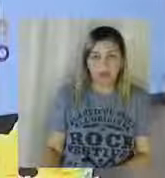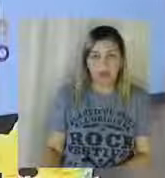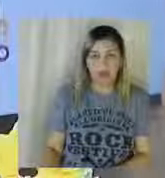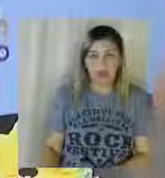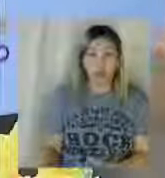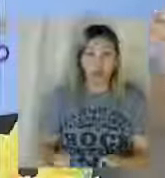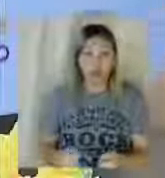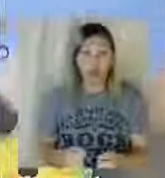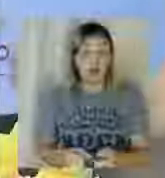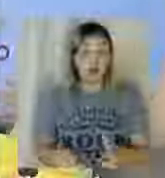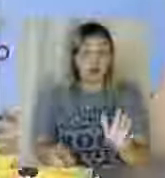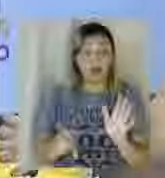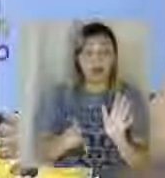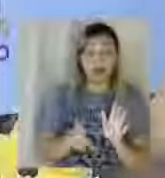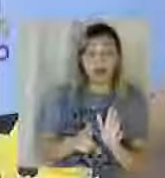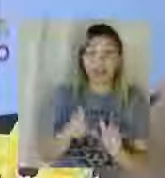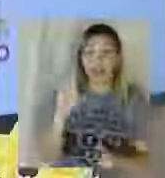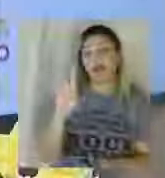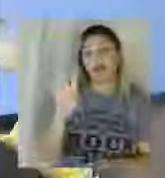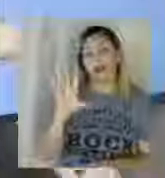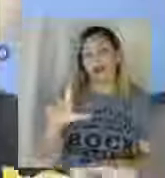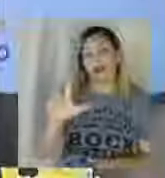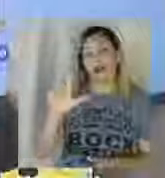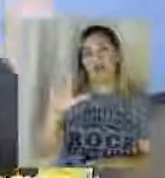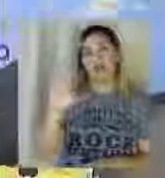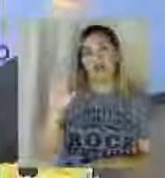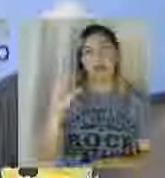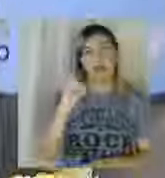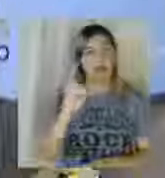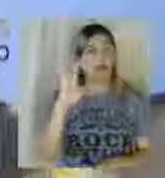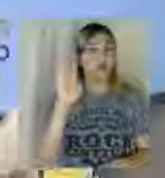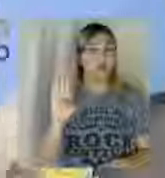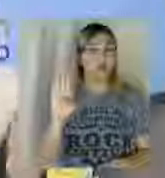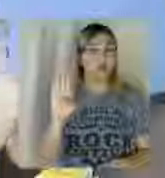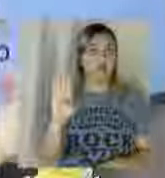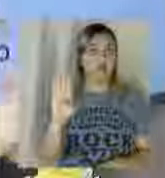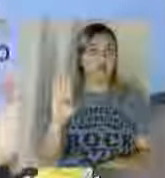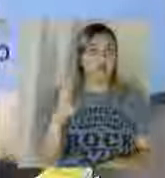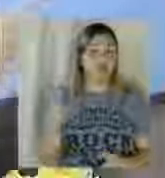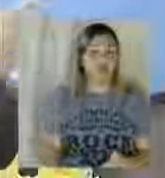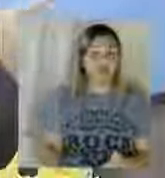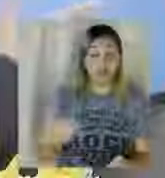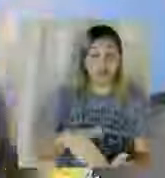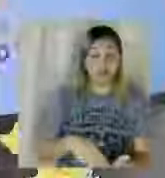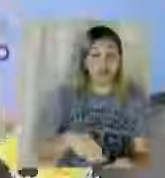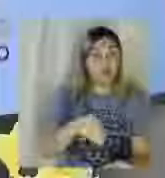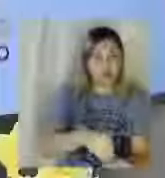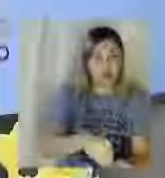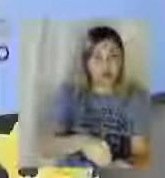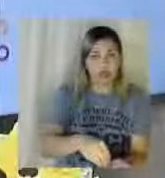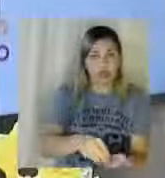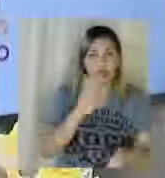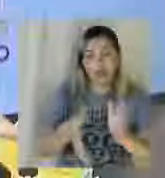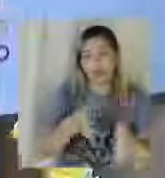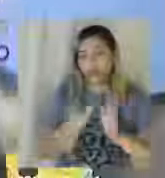Lei de Diretrizes e Bases da Educação já coloca essa obrigatoriedade de que Libras